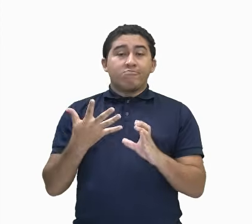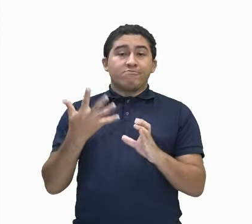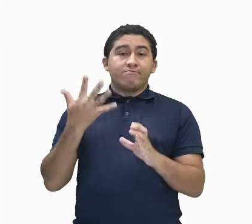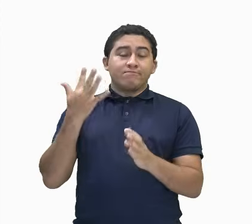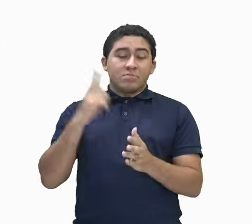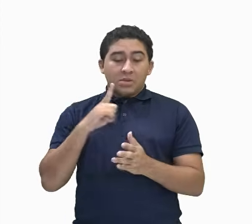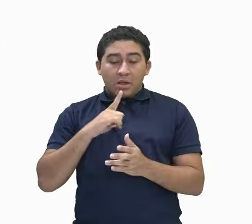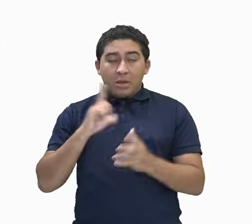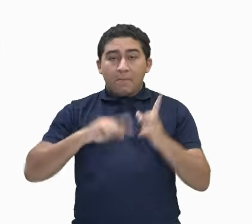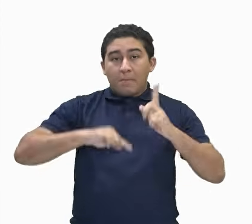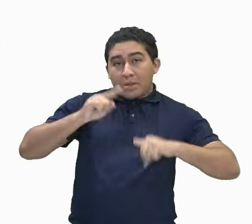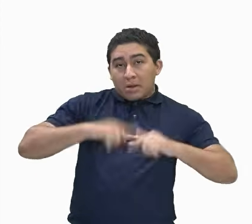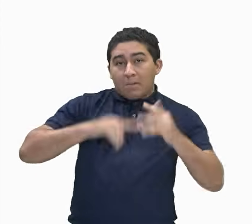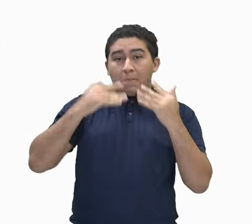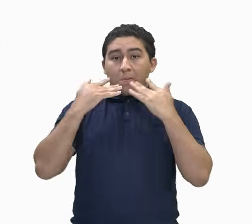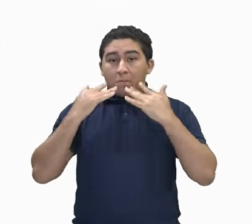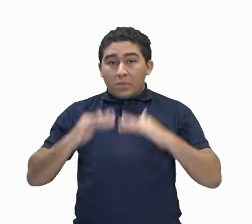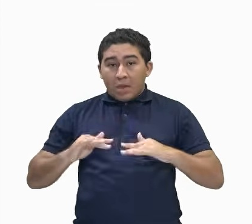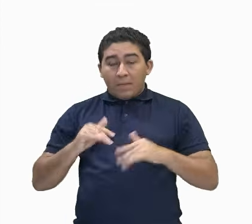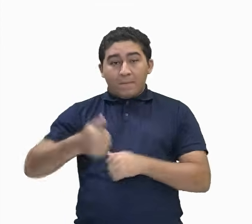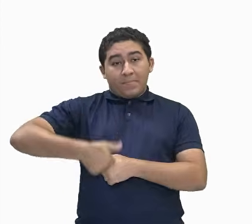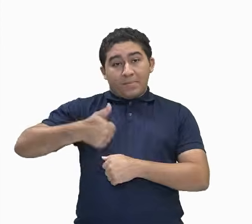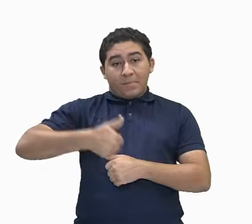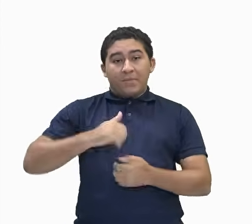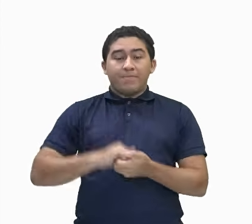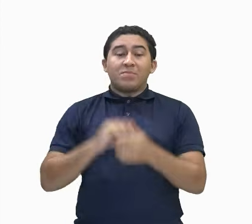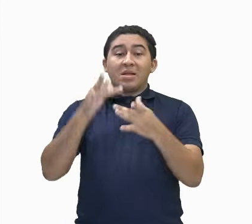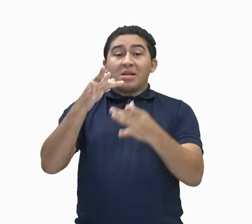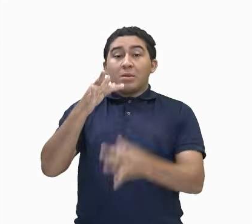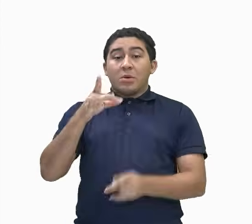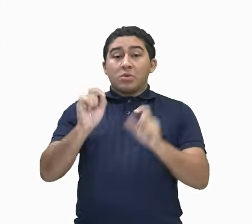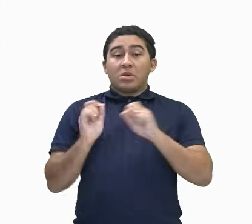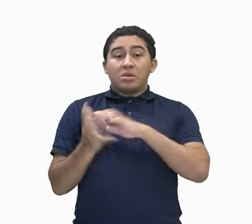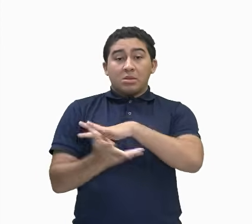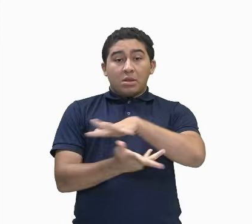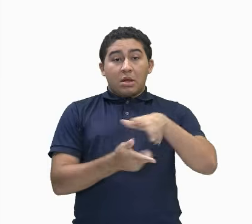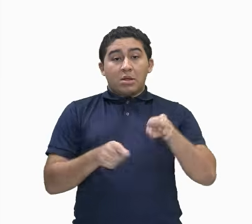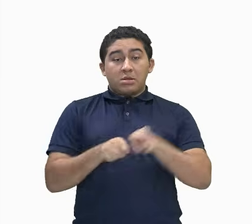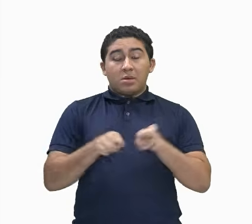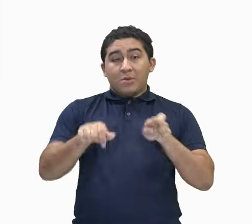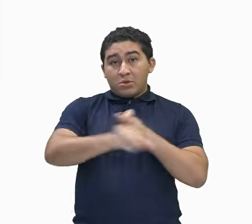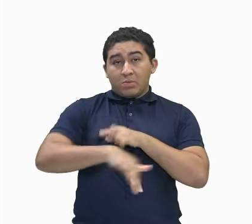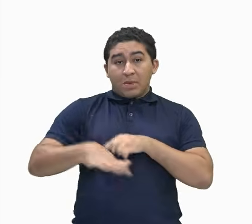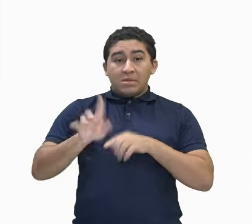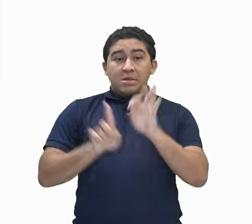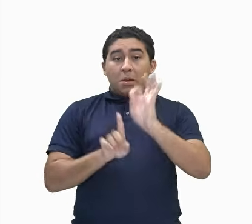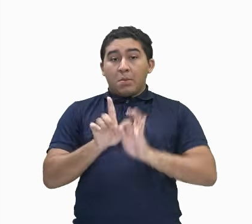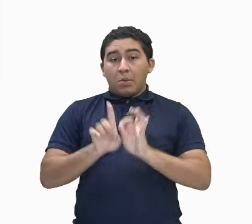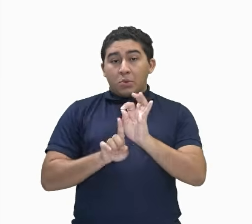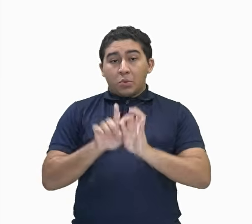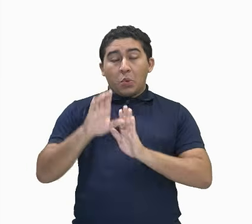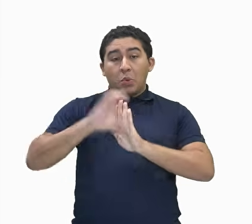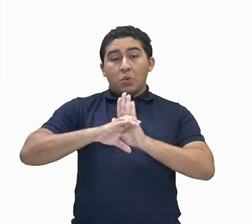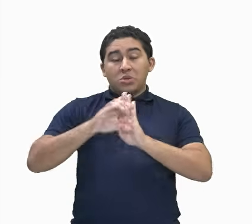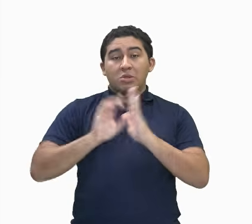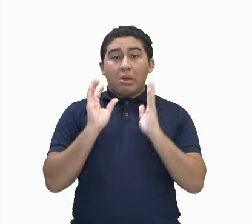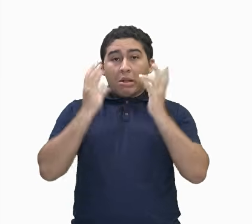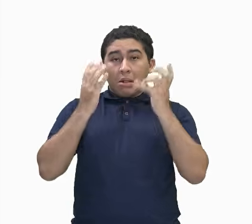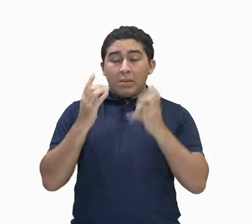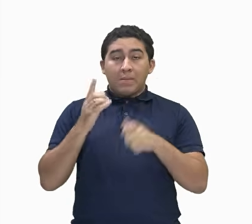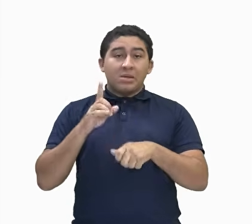físico-naturais, parte 1. O detalhamento, o planeta Terra e as zonas térmicas, conceitos de clima e